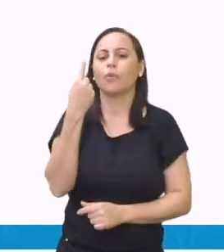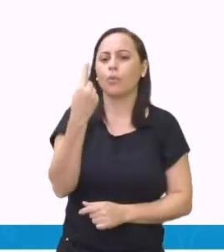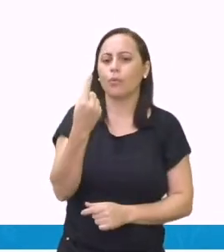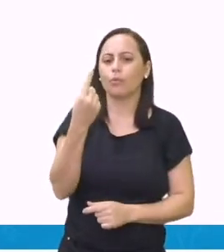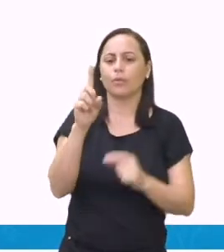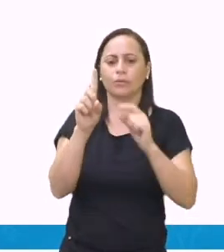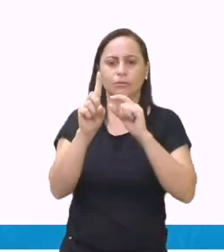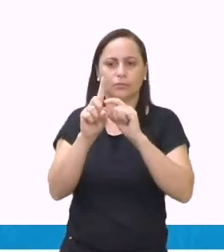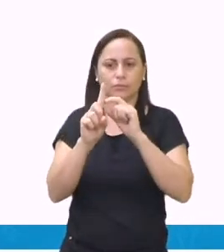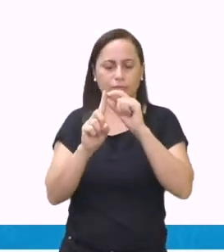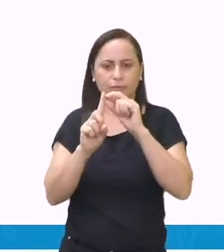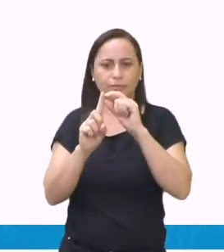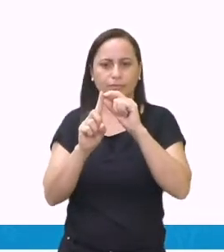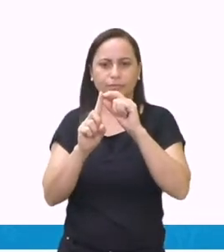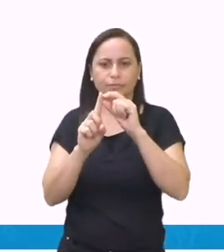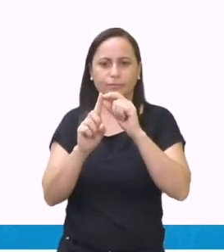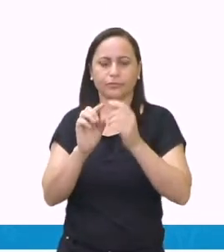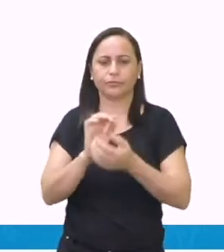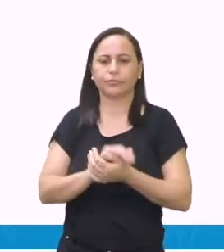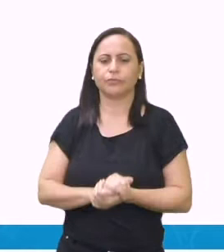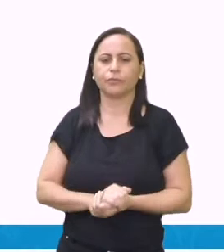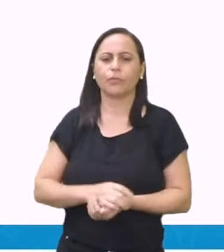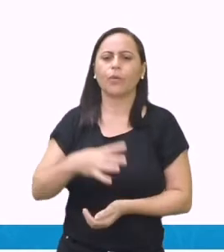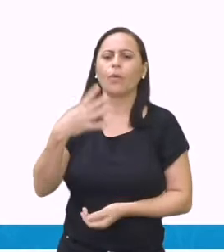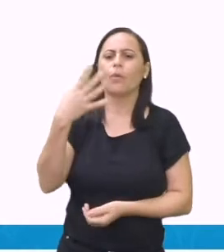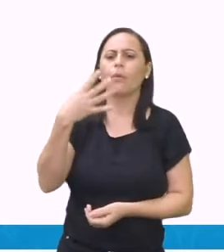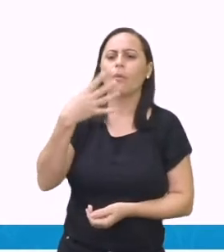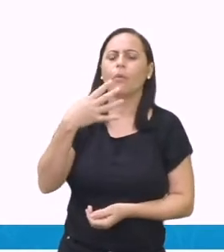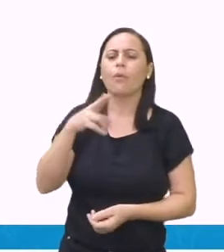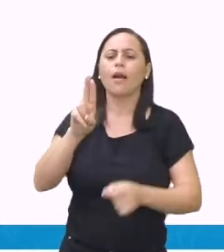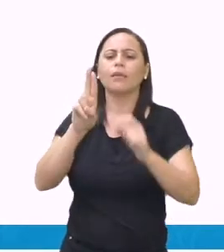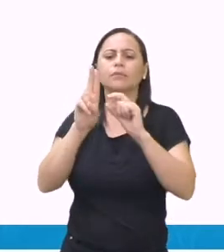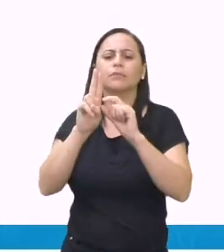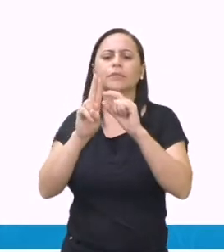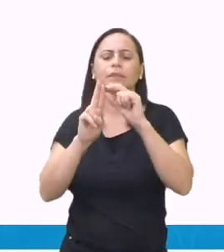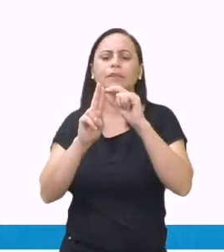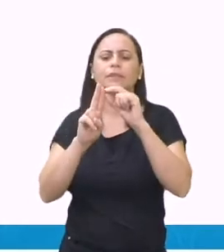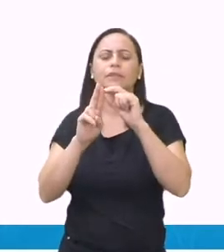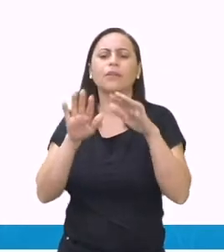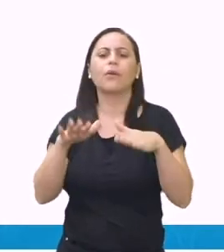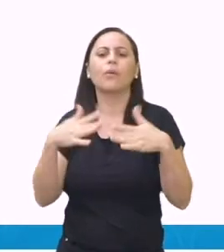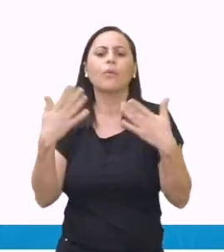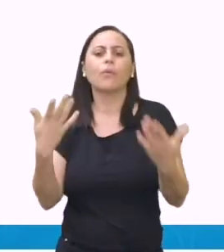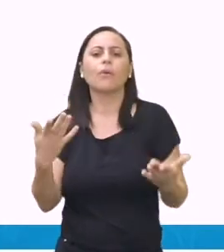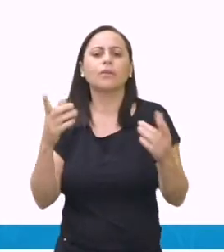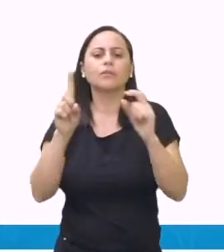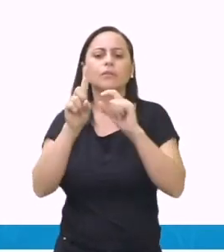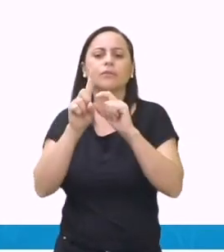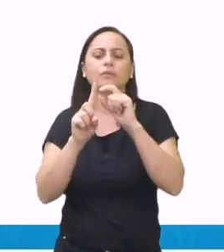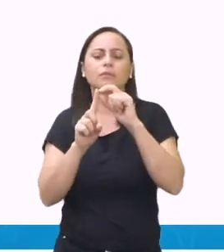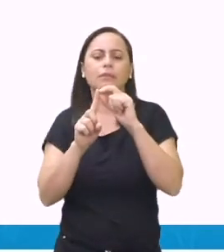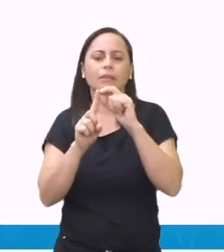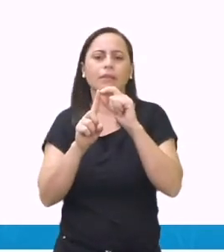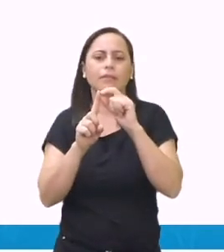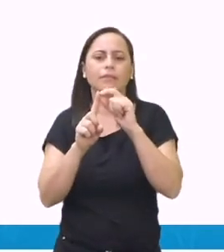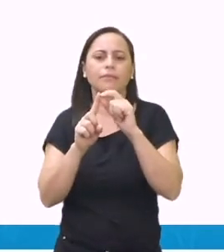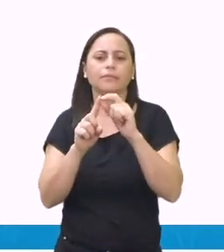uma unidade. 4 dezenas são quantas unidades?